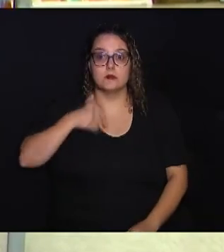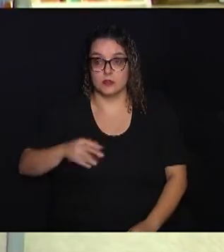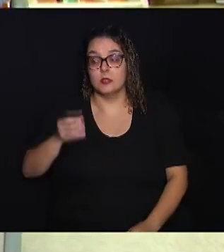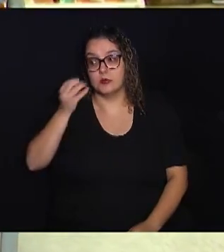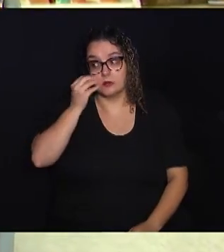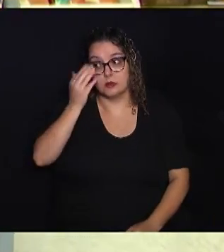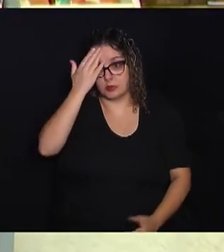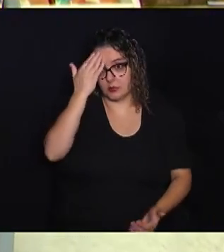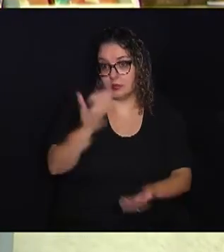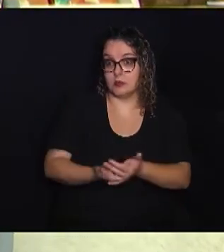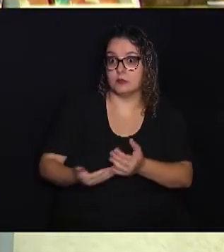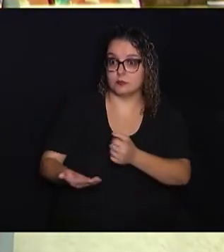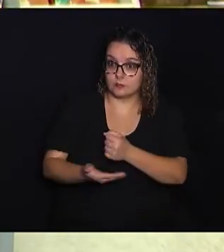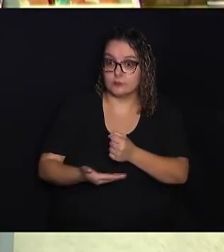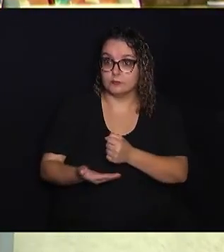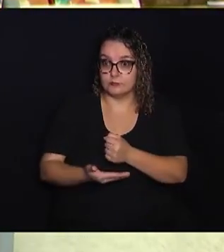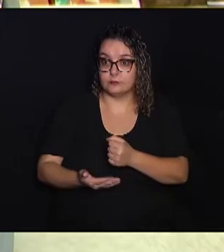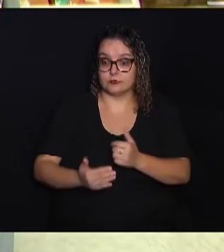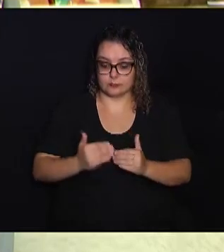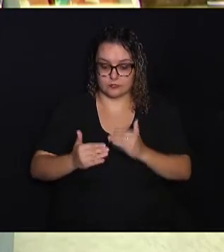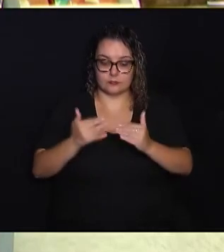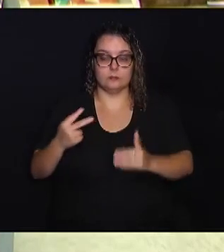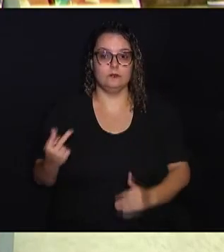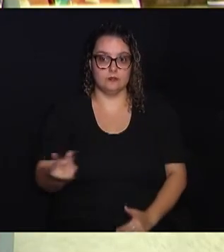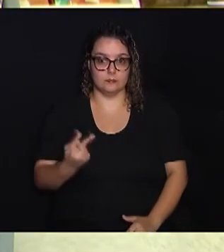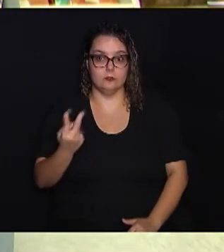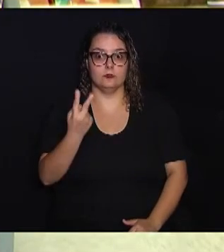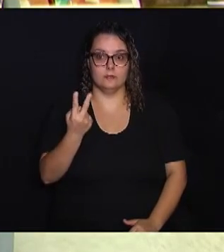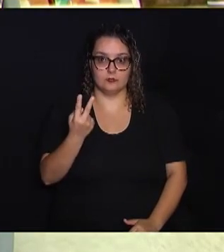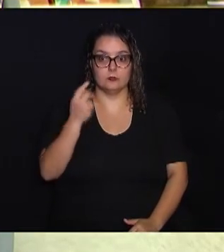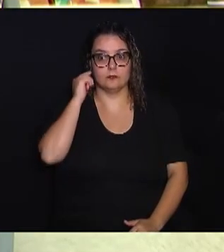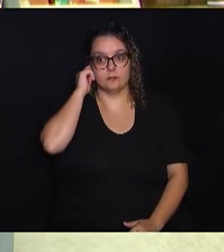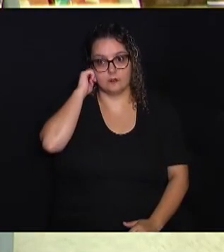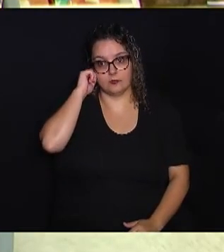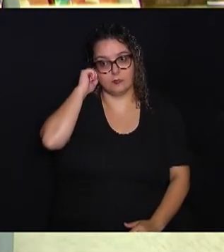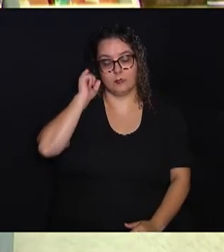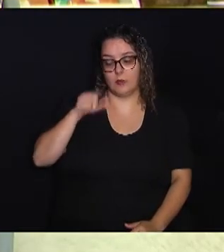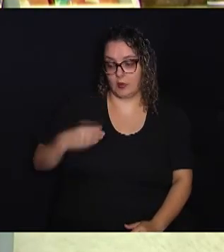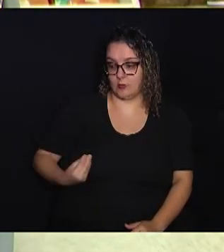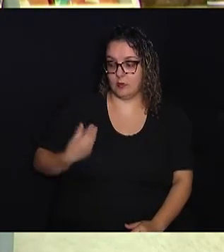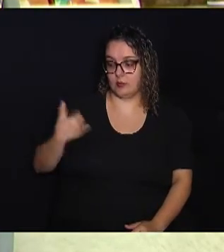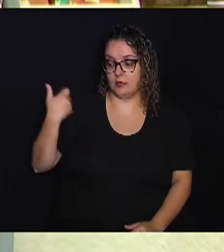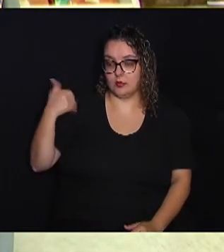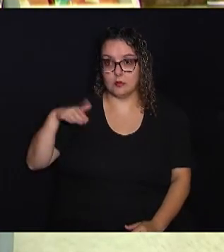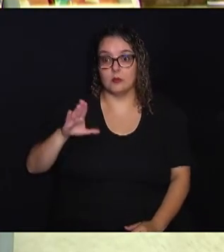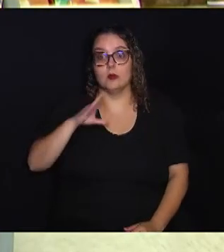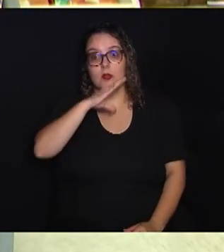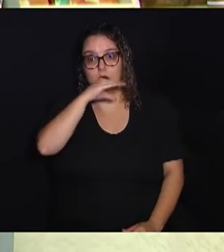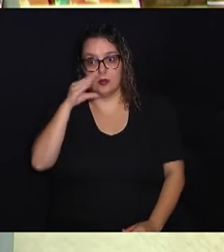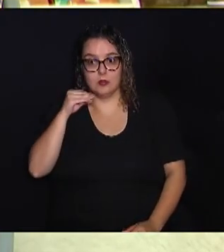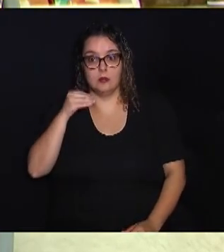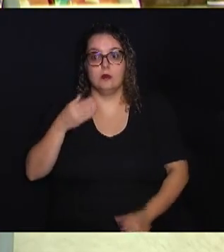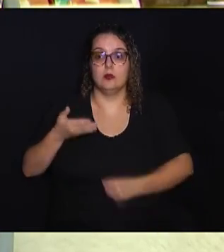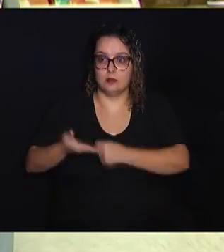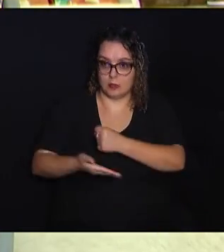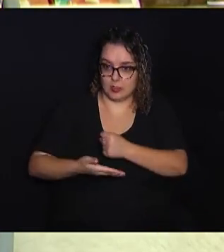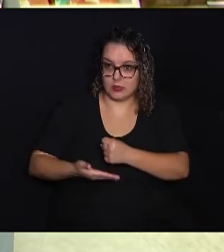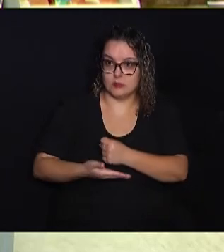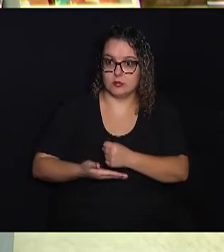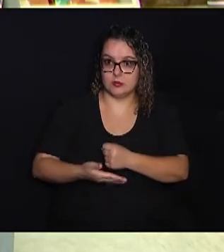que é nessa base, nessa construção desses valores, que segue uma vida adulta, que segue um adolescente com base,